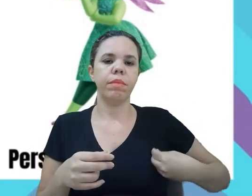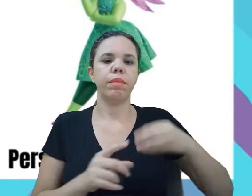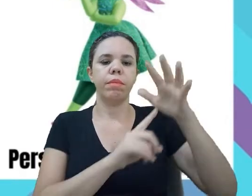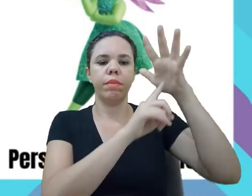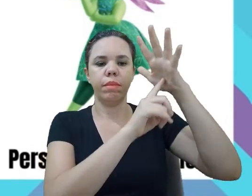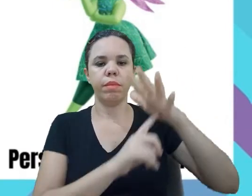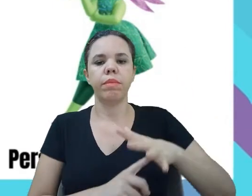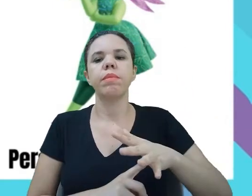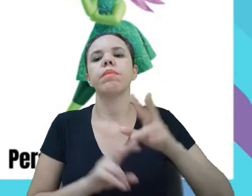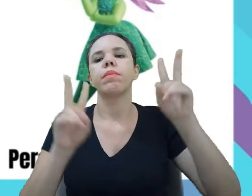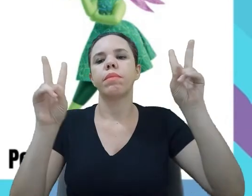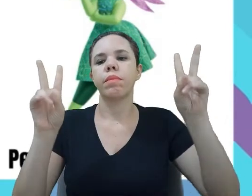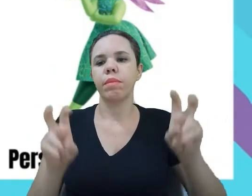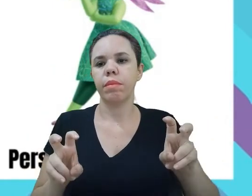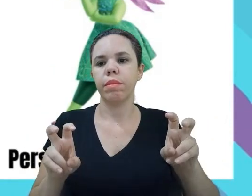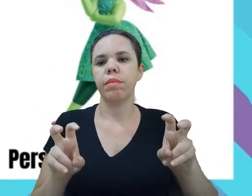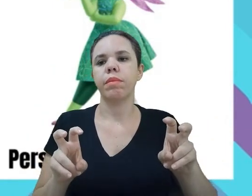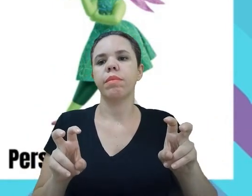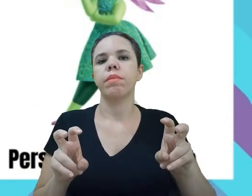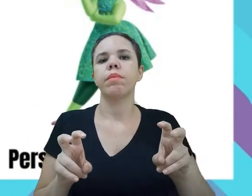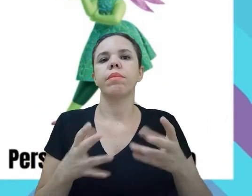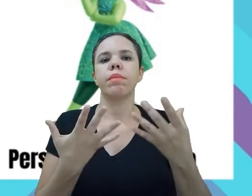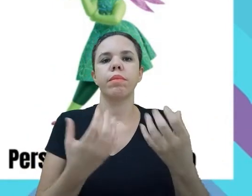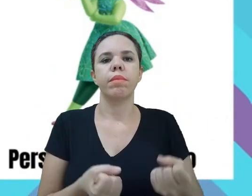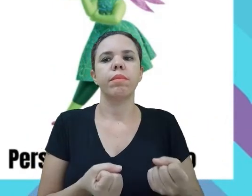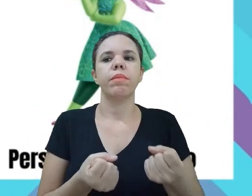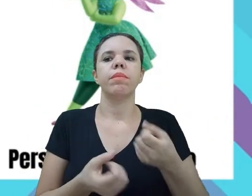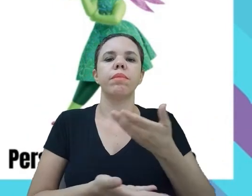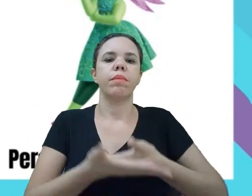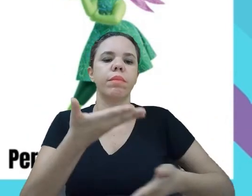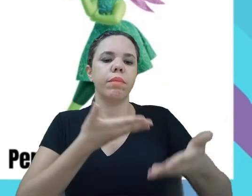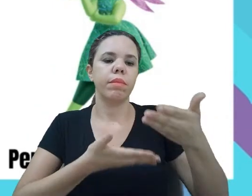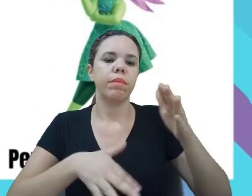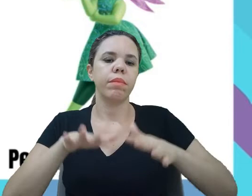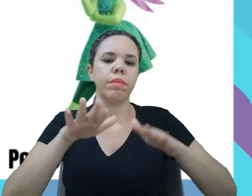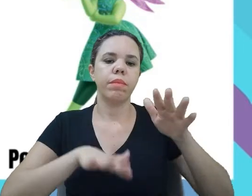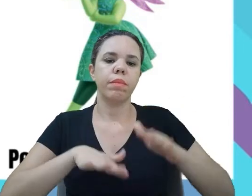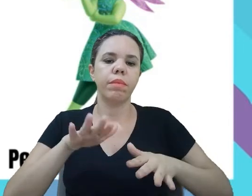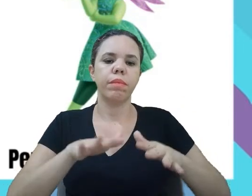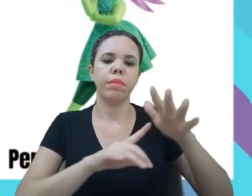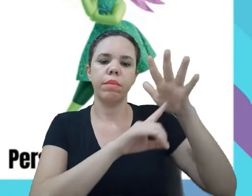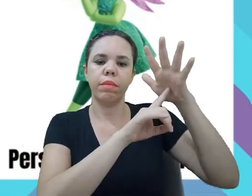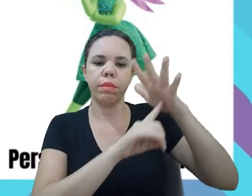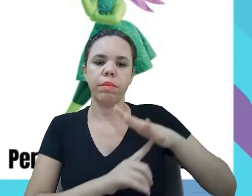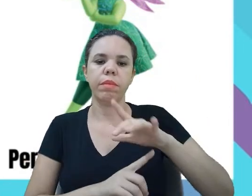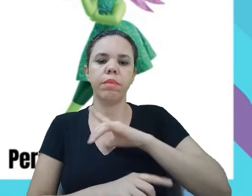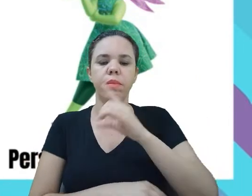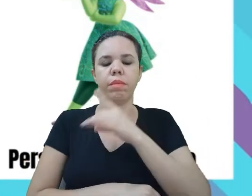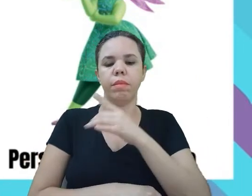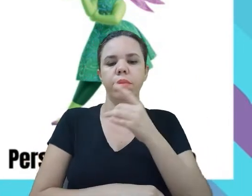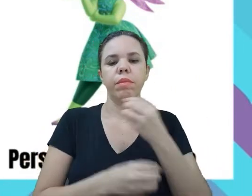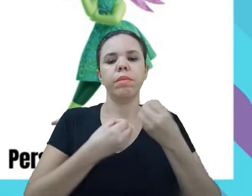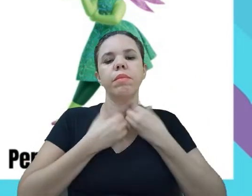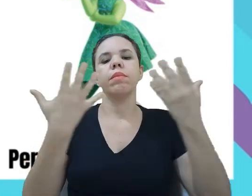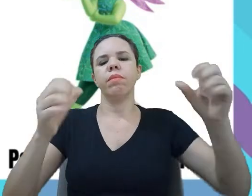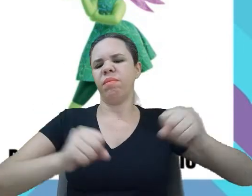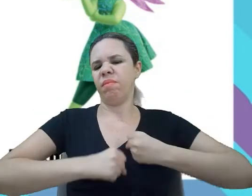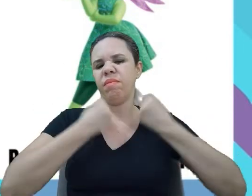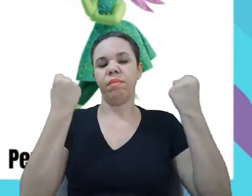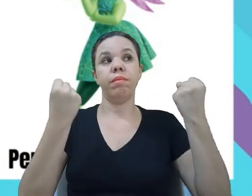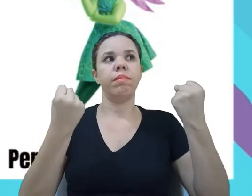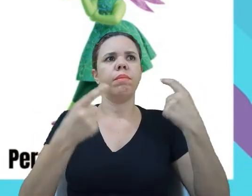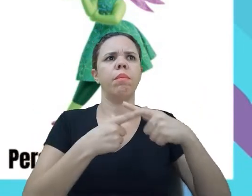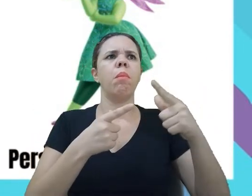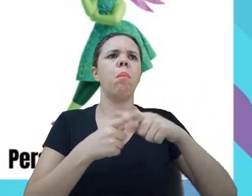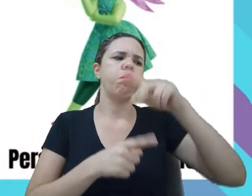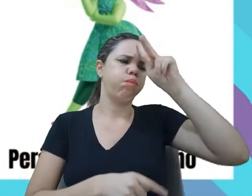psicoafetivo, da identificação, é nele que é formado o traço de caráter rígido, caracterizado pela